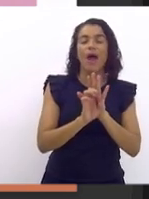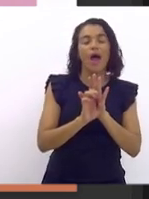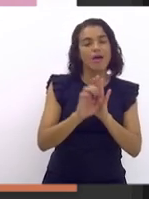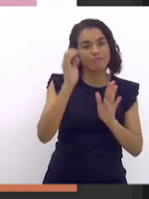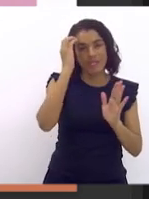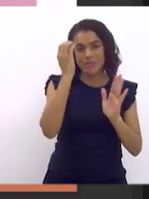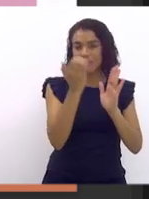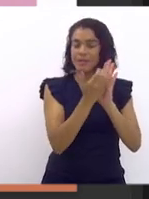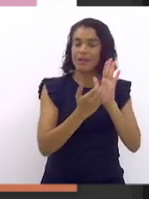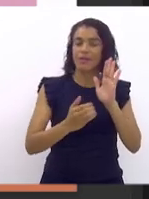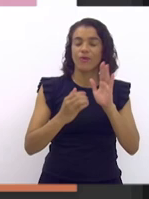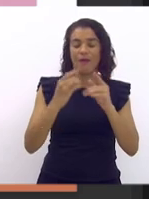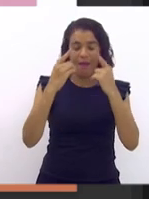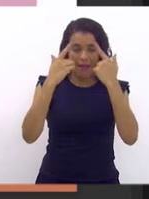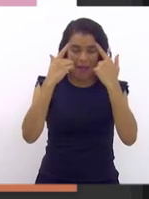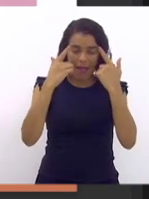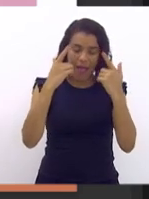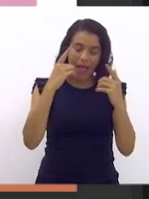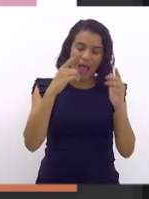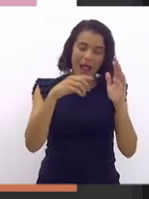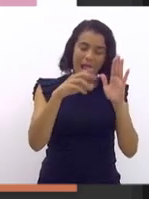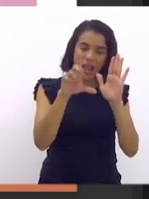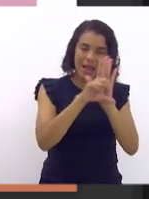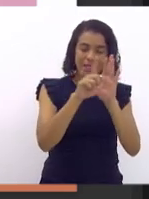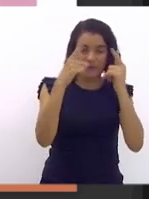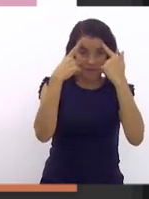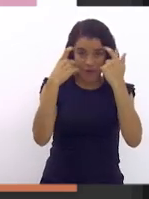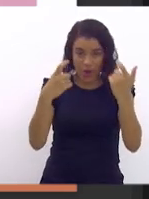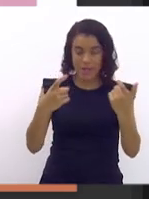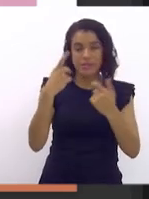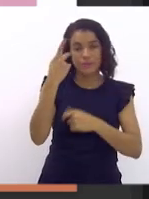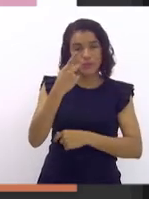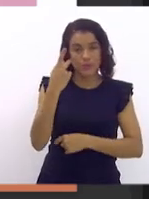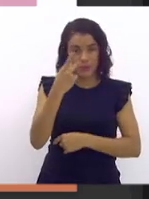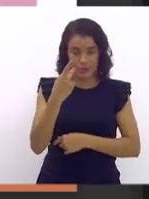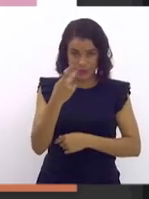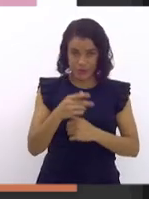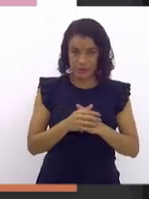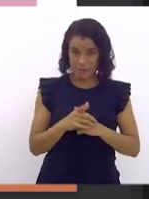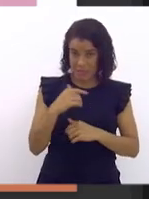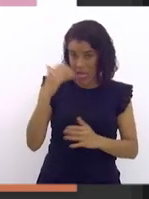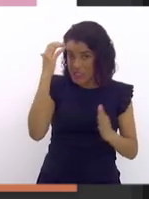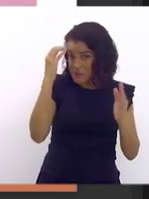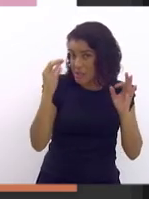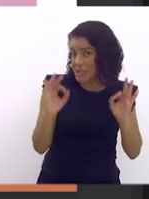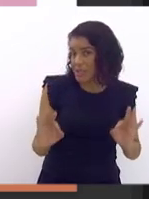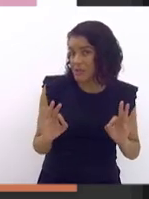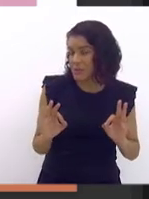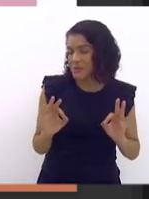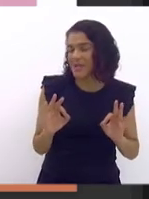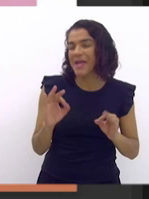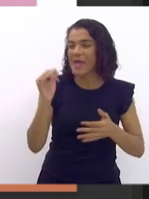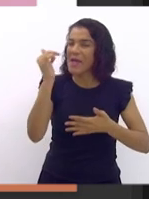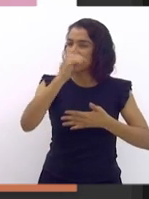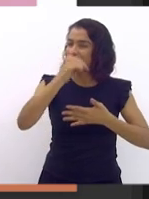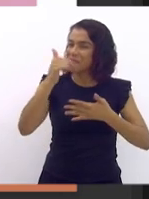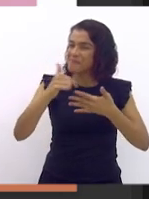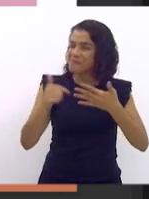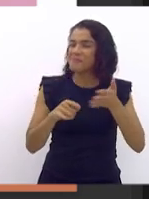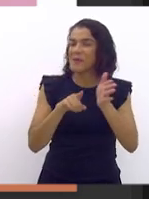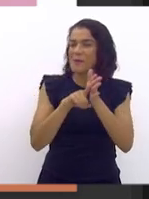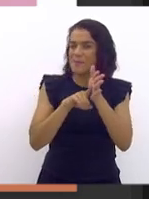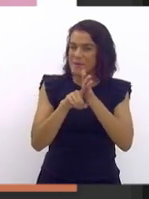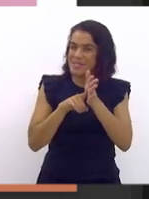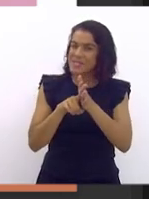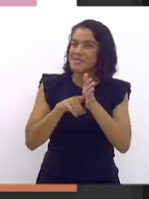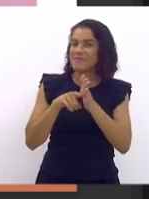legislação de violência política contra a mulher. Os partidos estão cumprindo essa determinação legal? Essa é uma das coisas que essa pesquisa vai